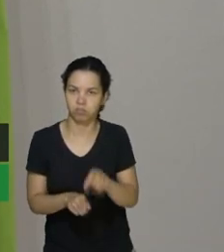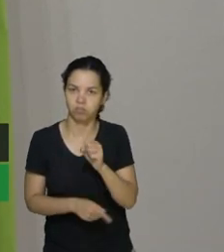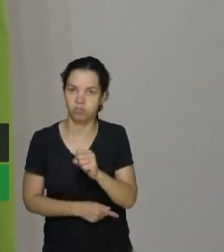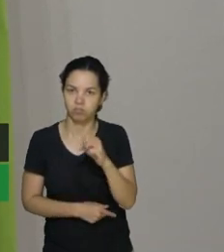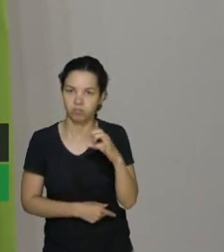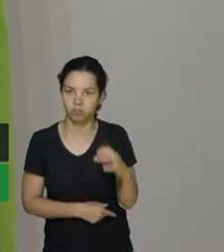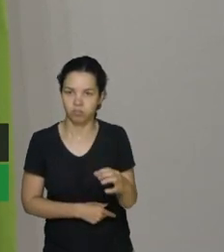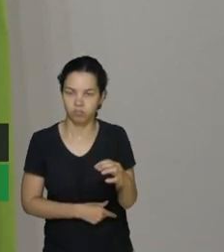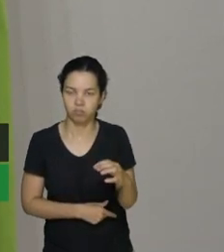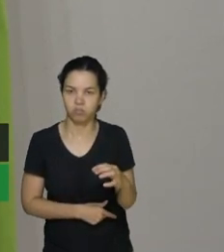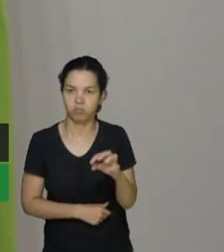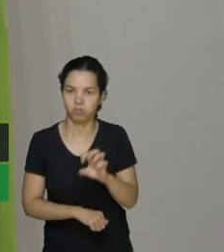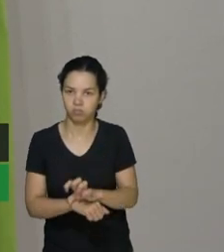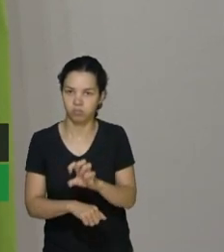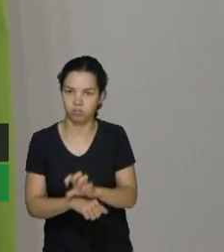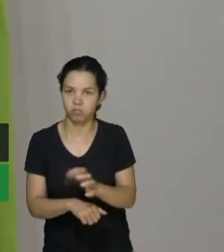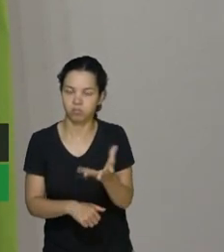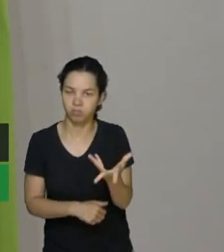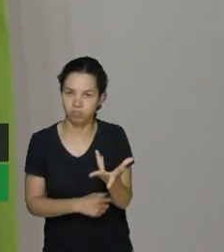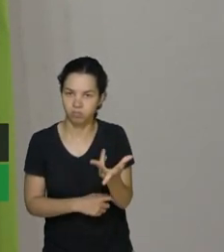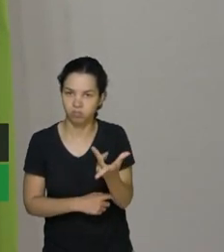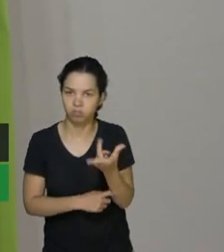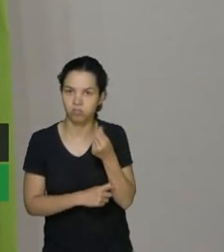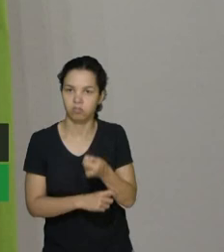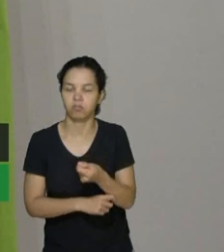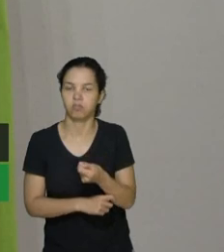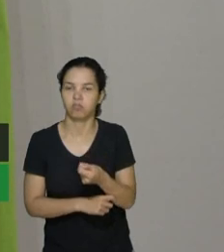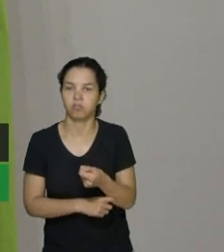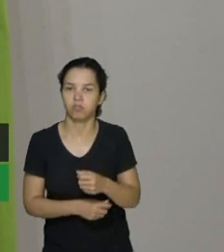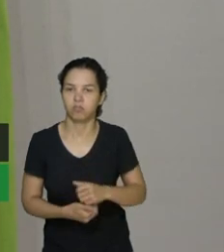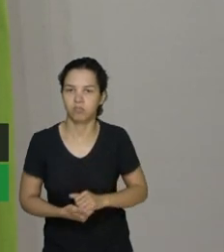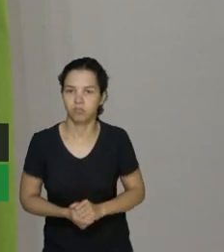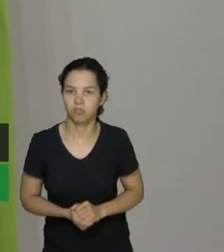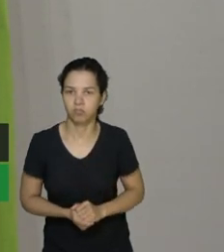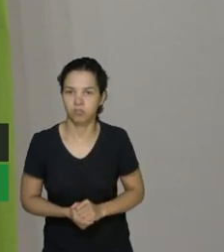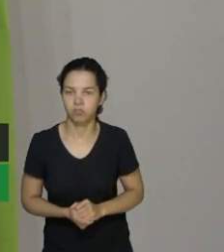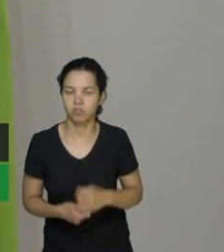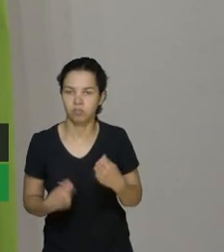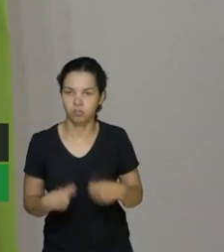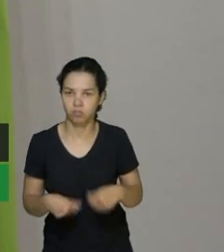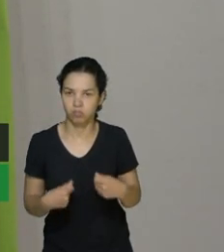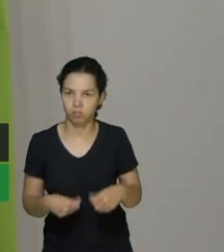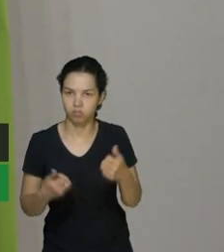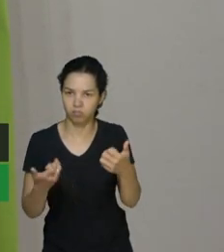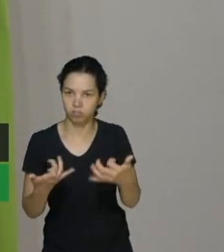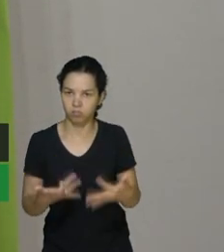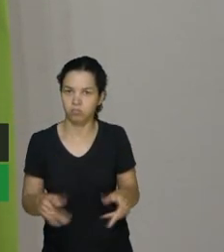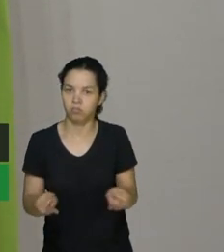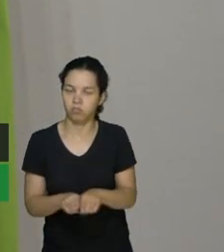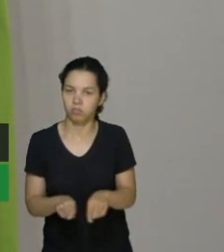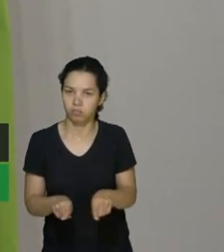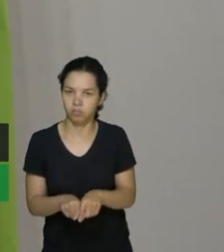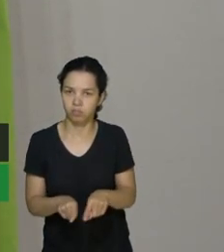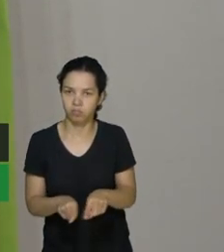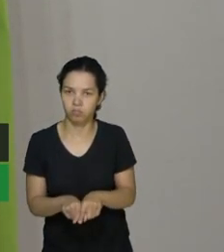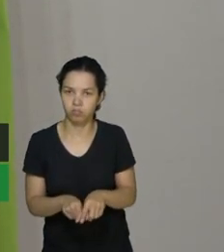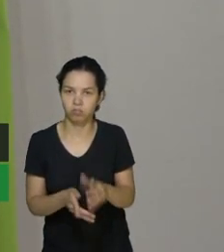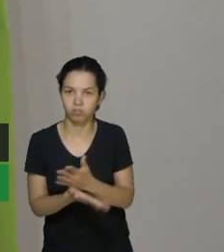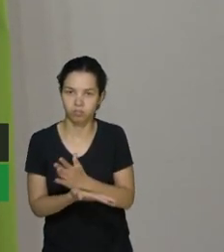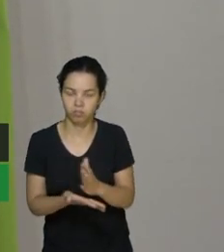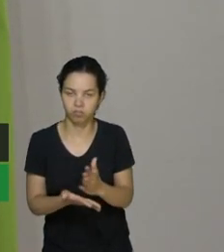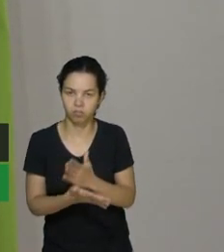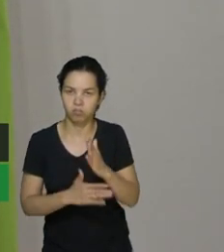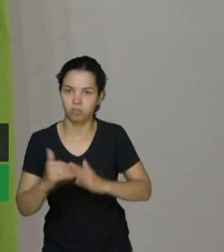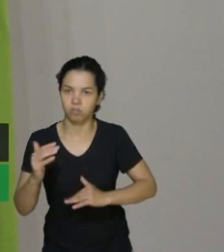Catarina seja esse estado maravilhoso que ele é. E eu não poderia deixar de citar aqui algumas ações que eu